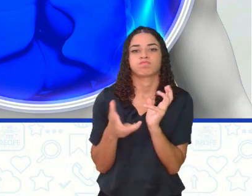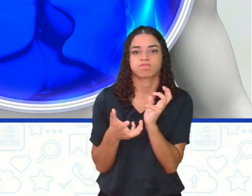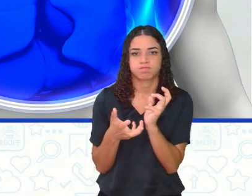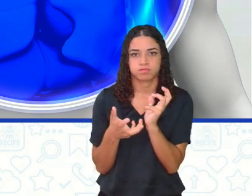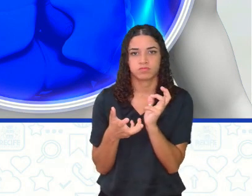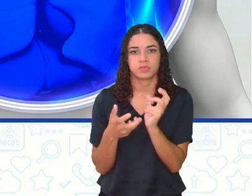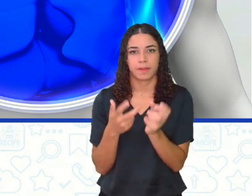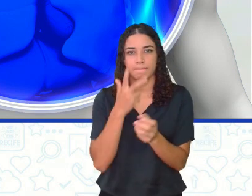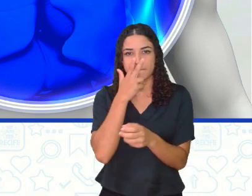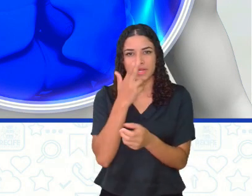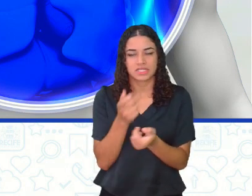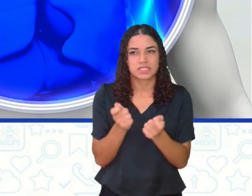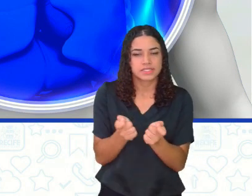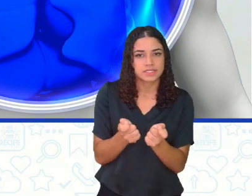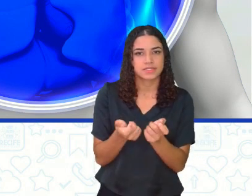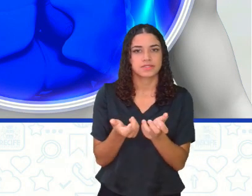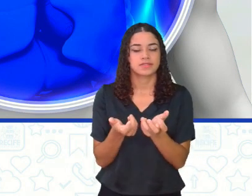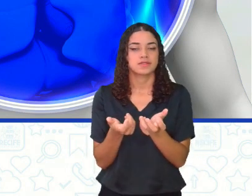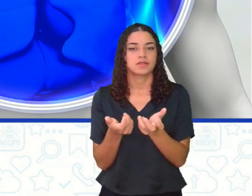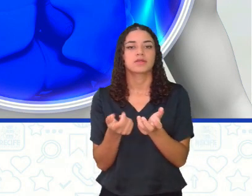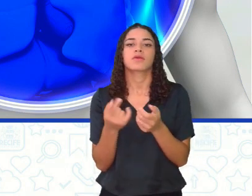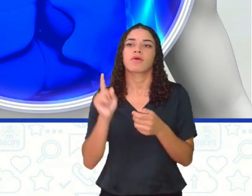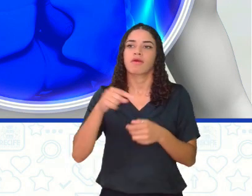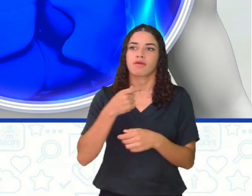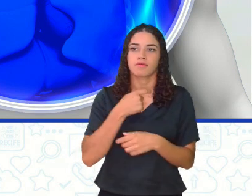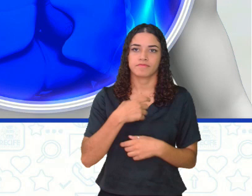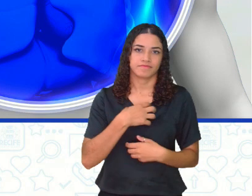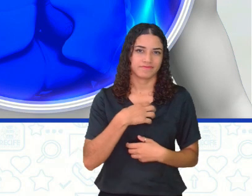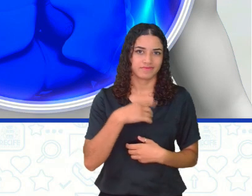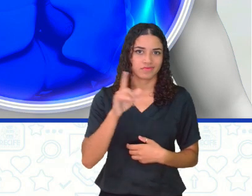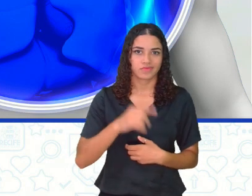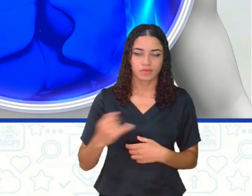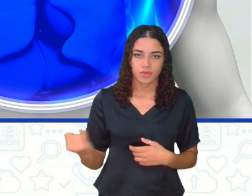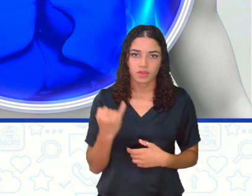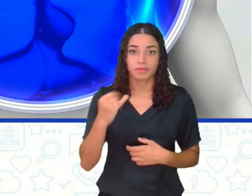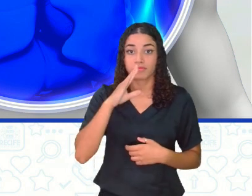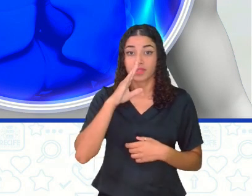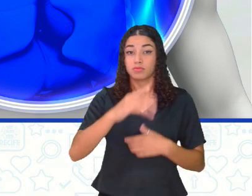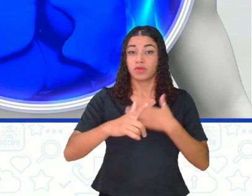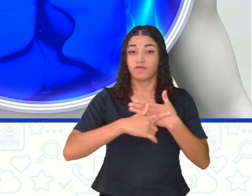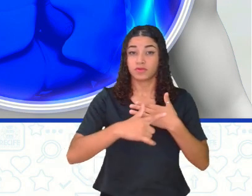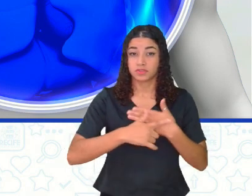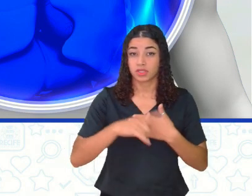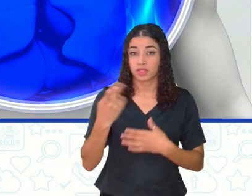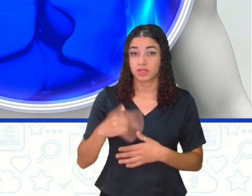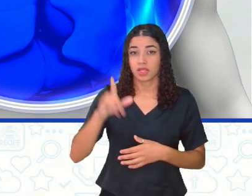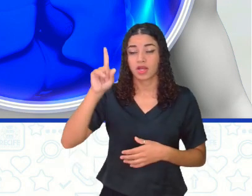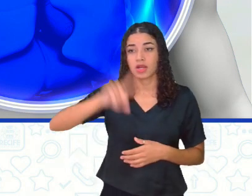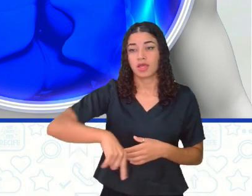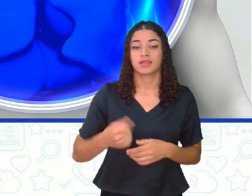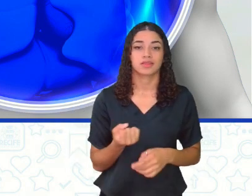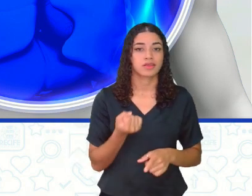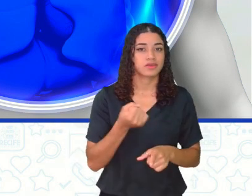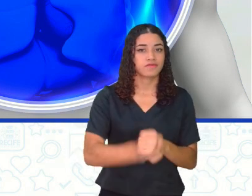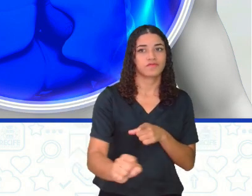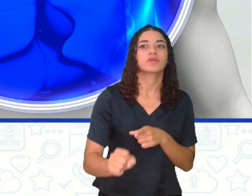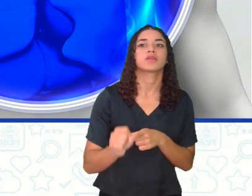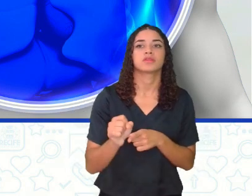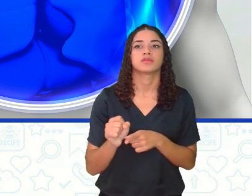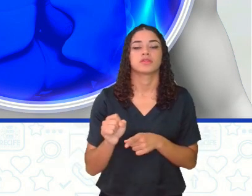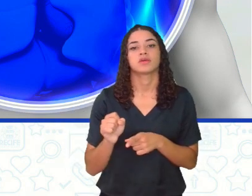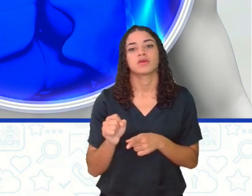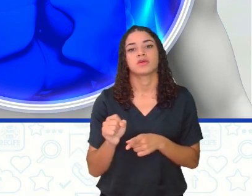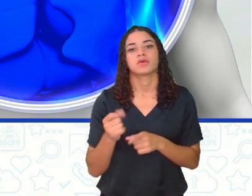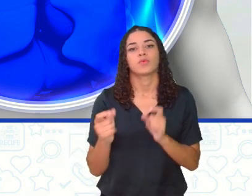que é uma glândula muito importante, que aí a principal função dela é defender esse novo